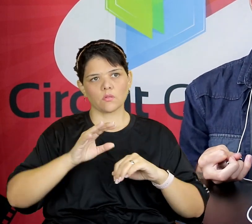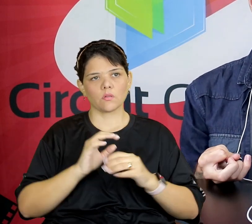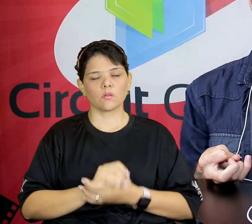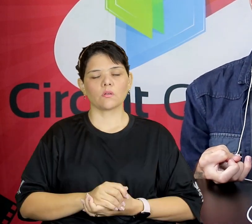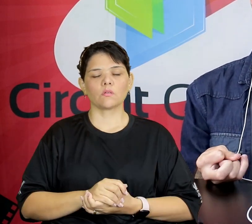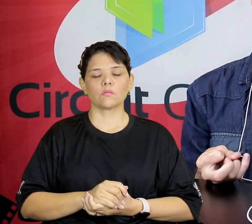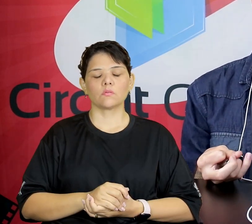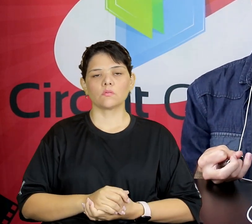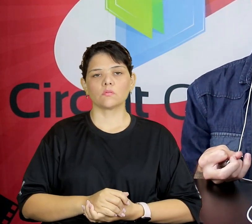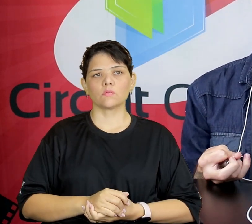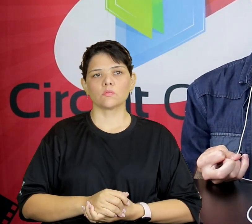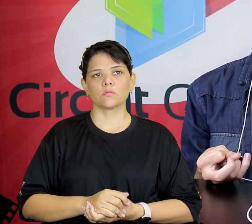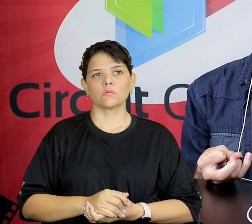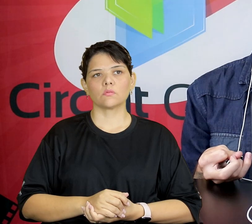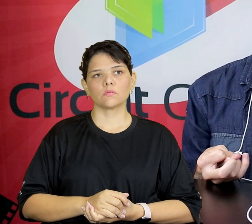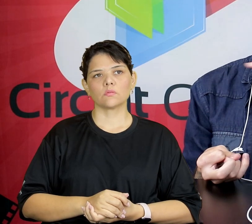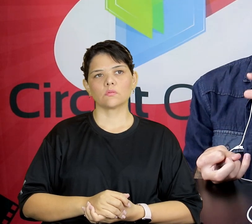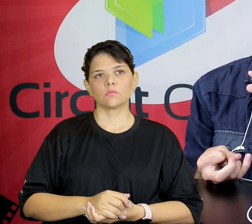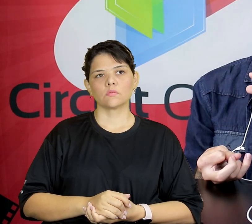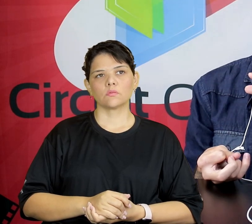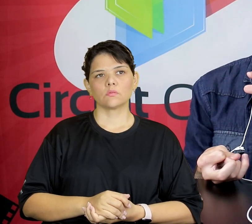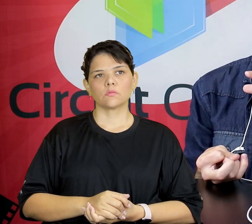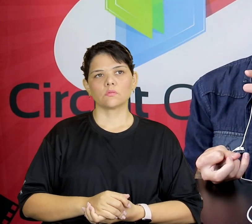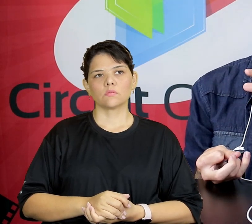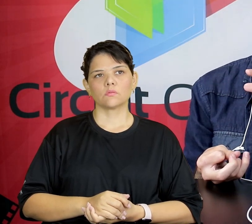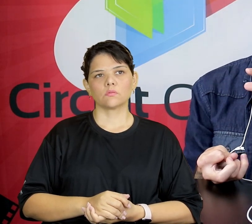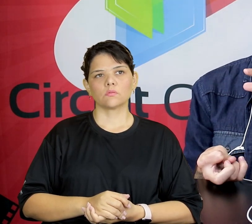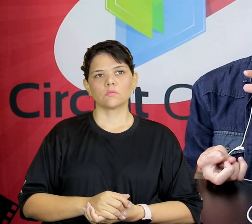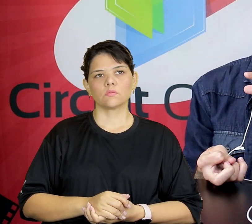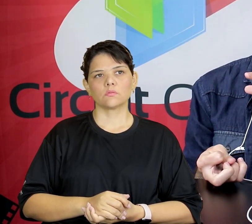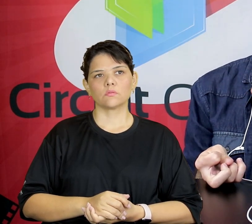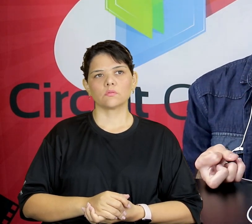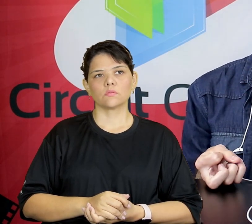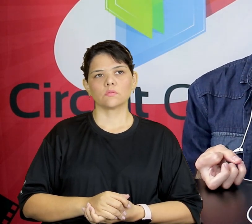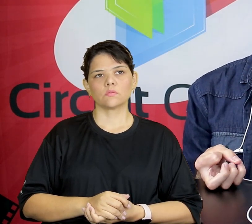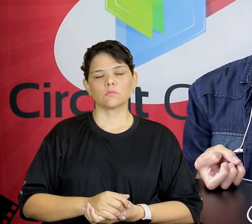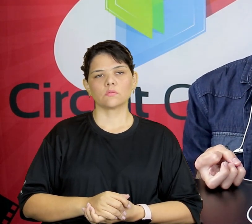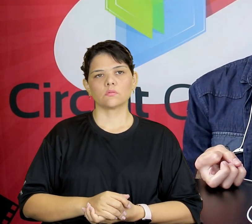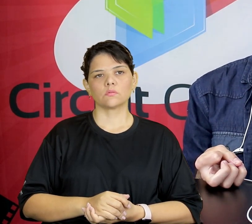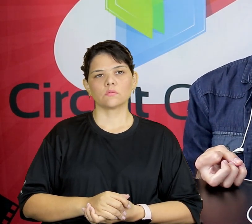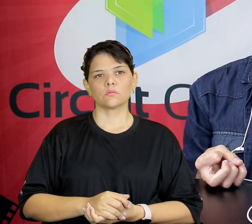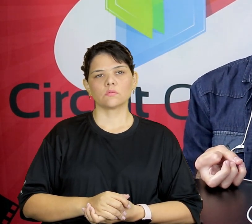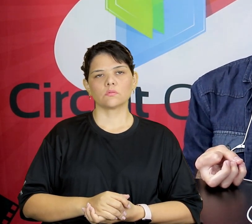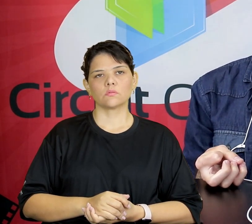meio que... Perguntaram lista no chat.